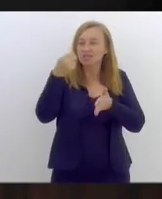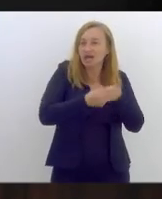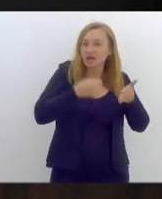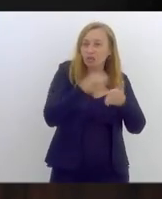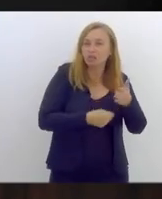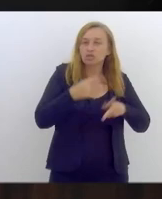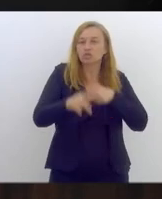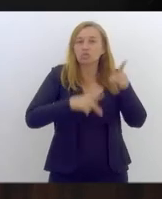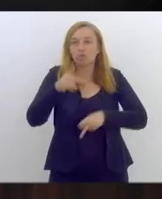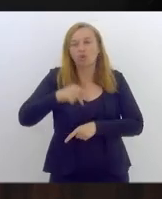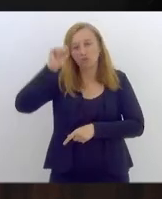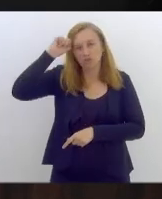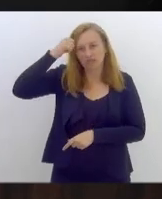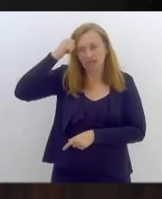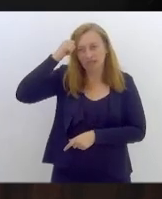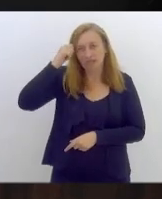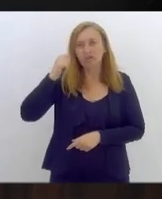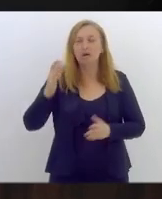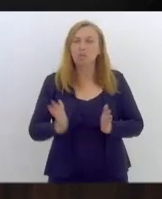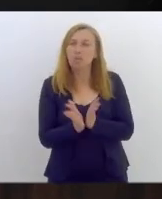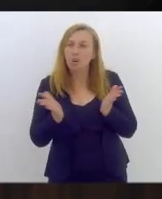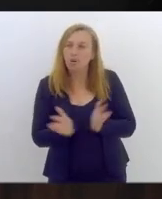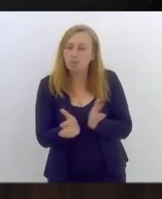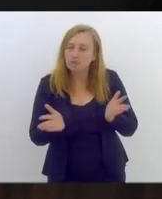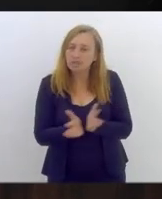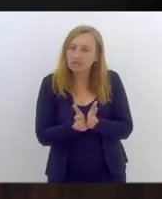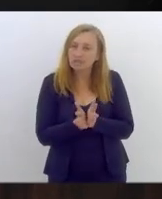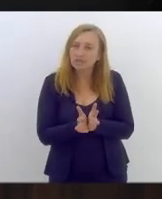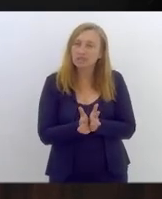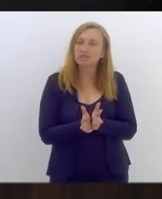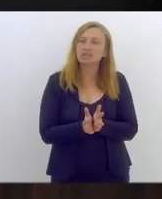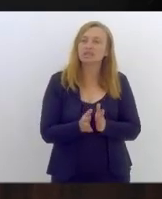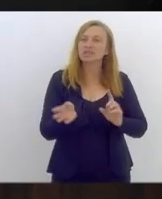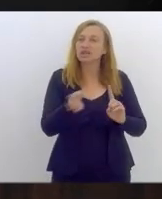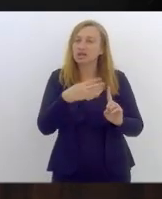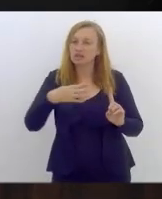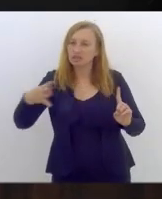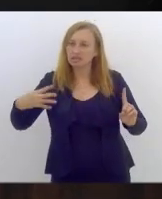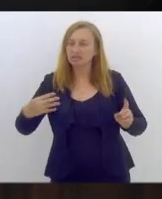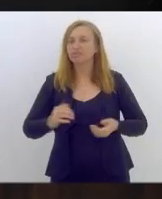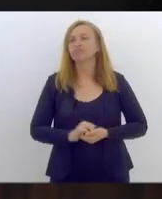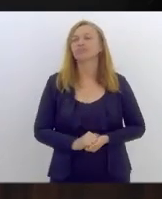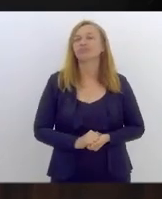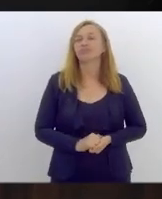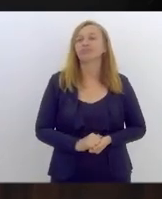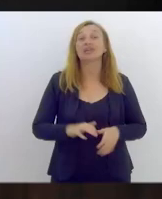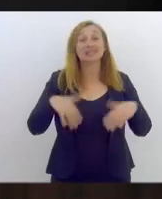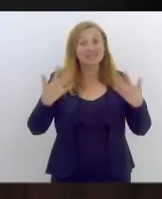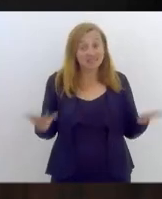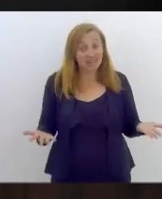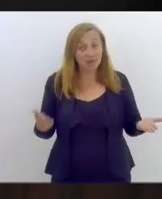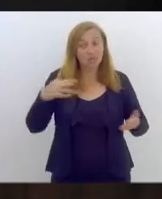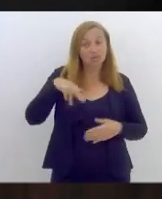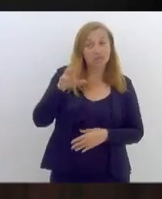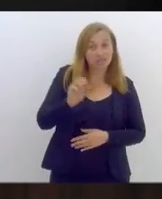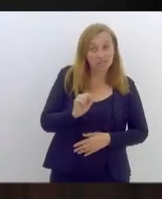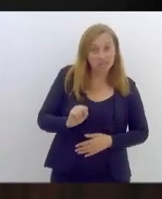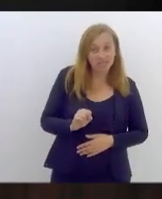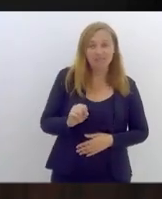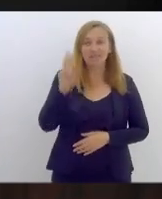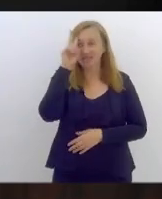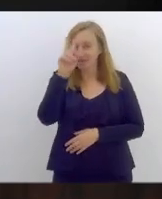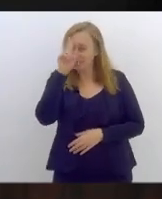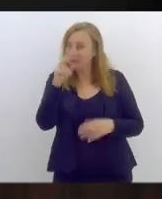povo negro, da luta do nosso povo pobre, da nossa população LGBTQIA+. Então, Muniz Sodré, preciso te